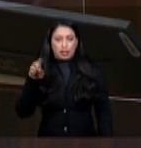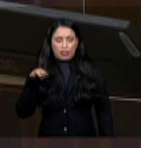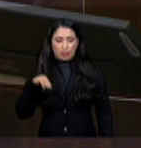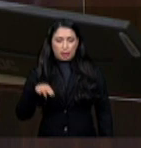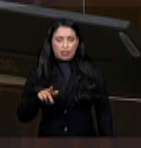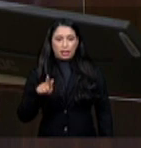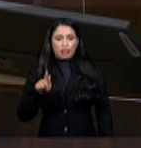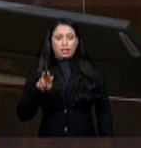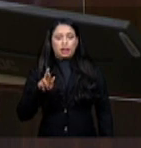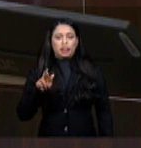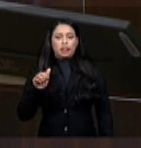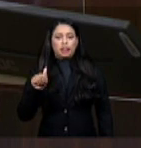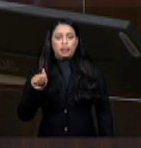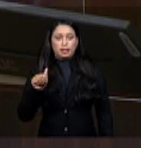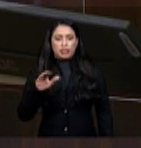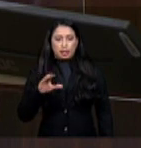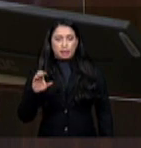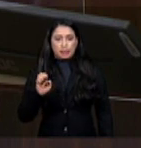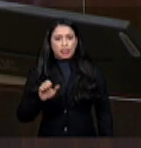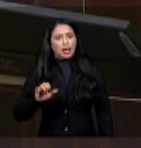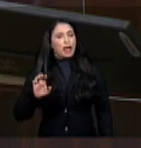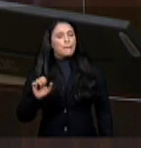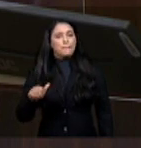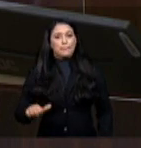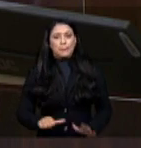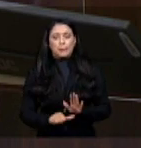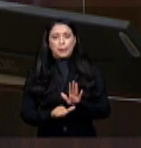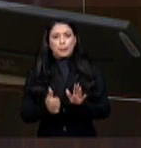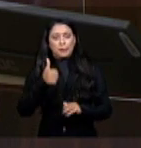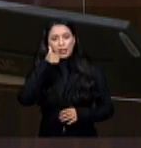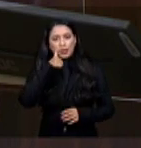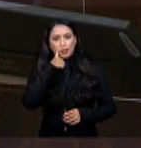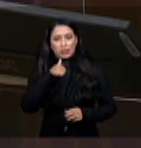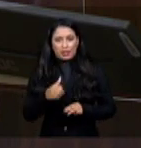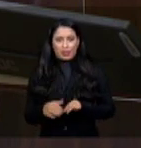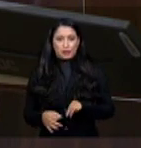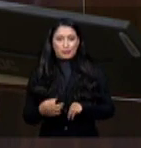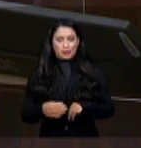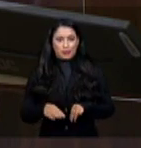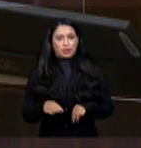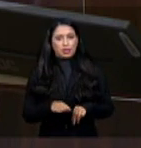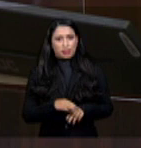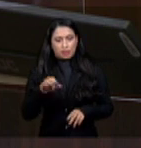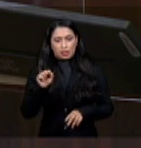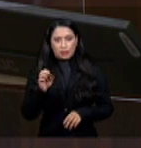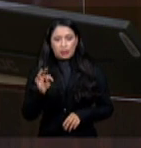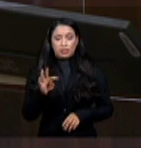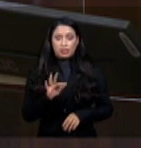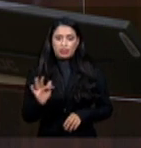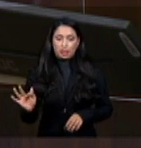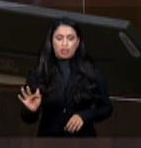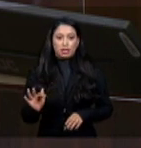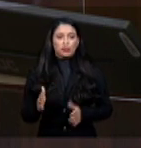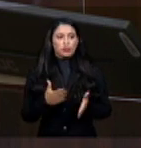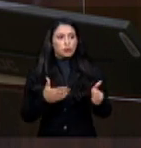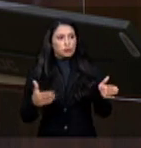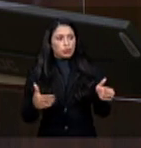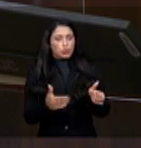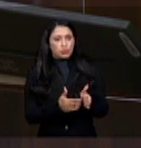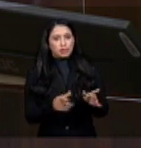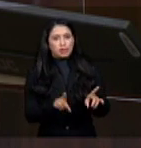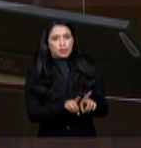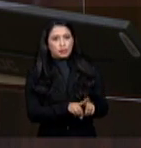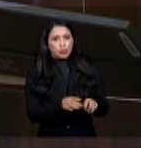nacional e na pessoa de suas excelências todas as ilustres integrantes deste painel e o ministro Edson fachin